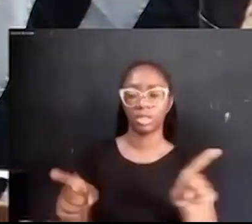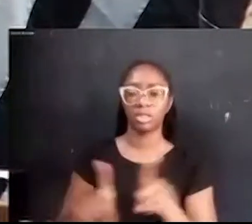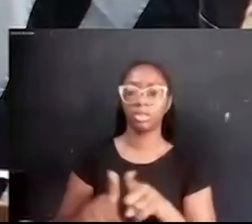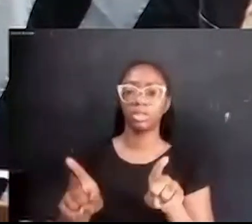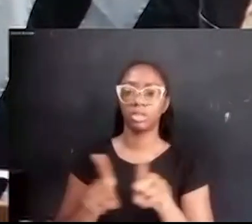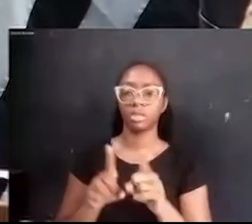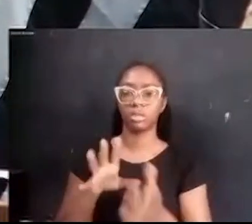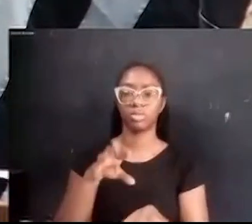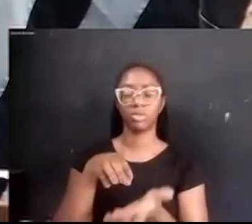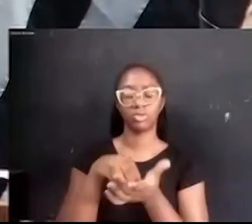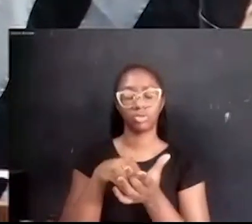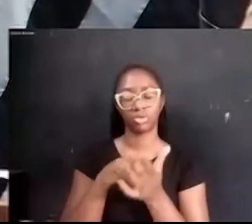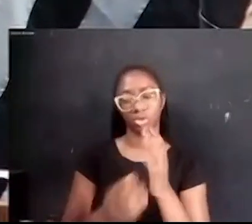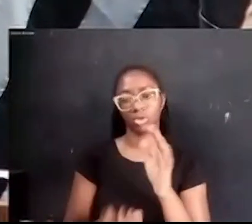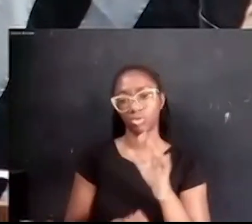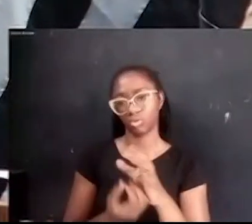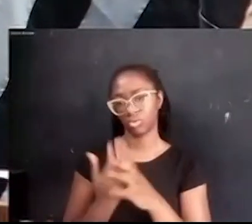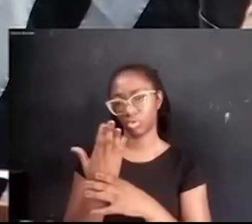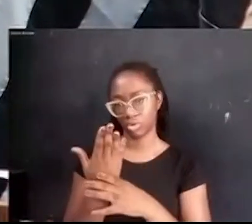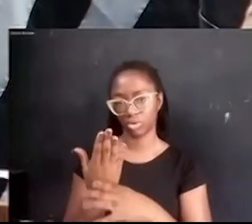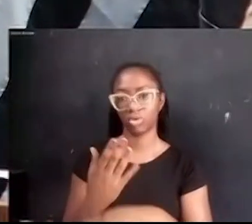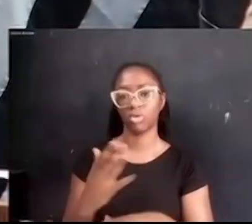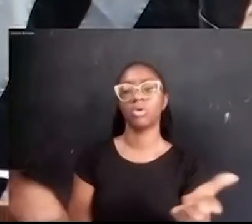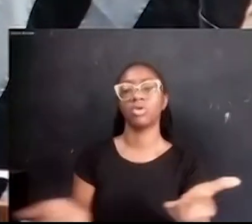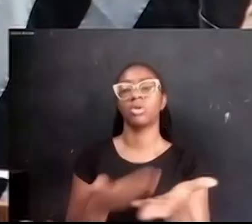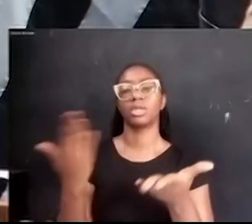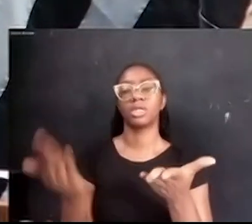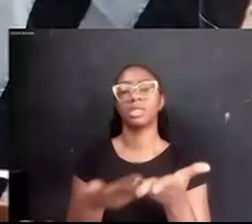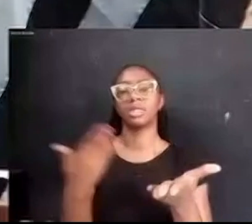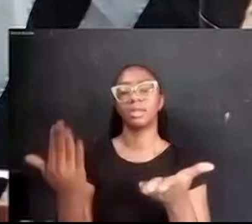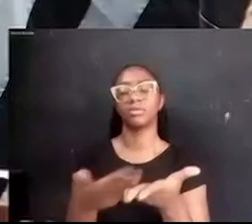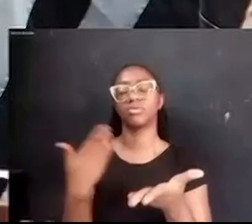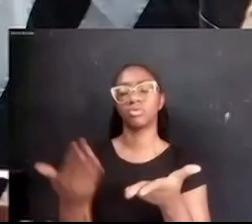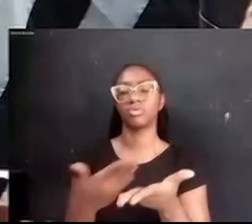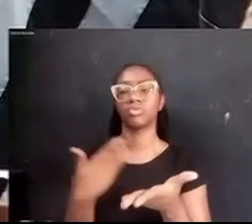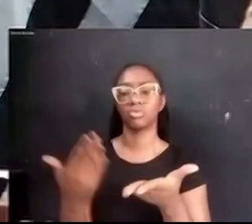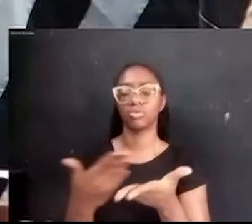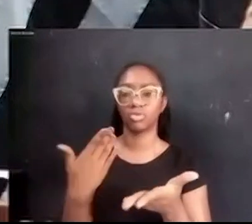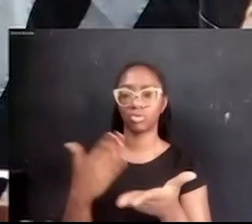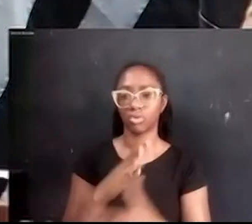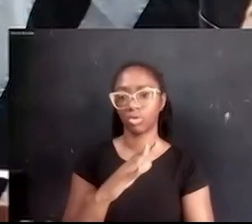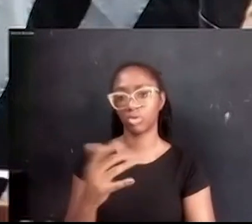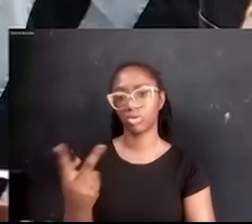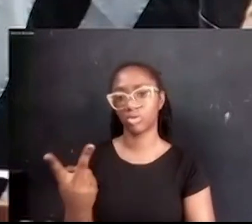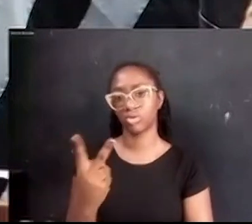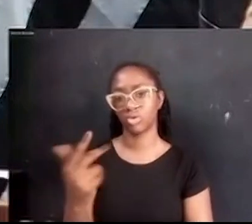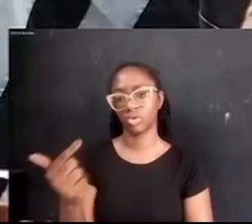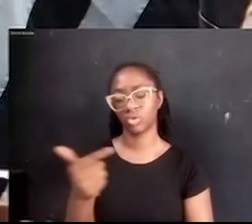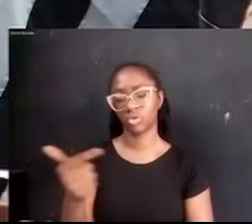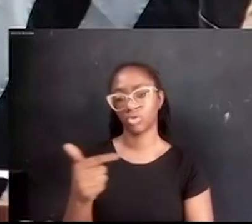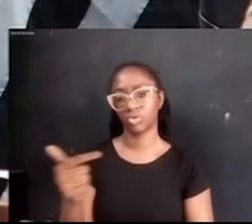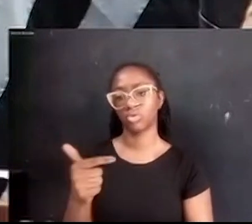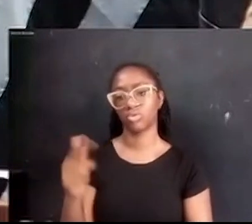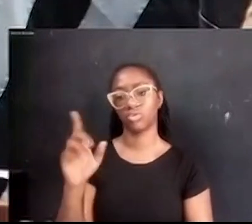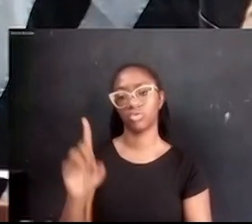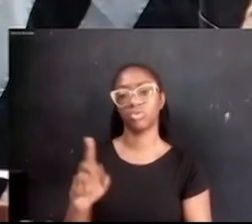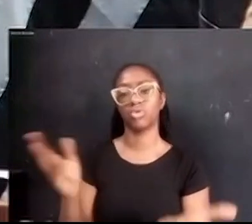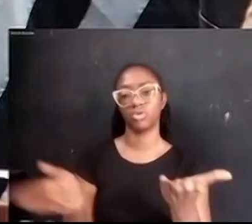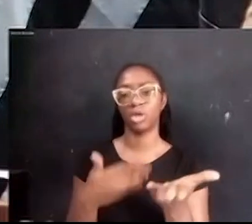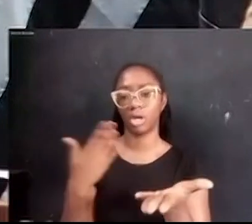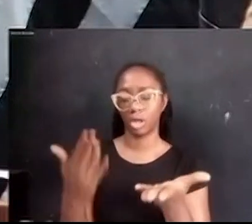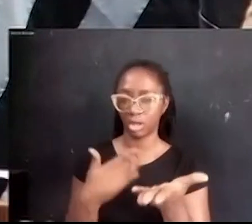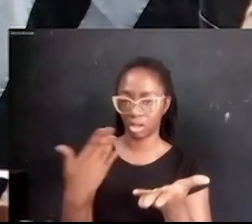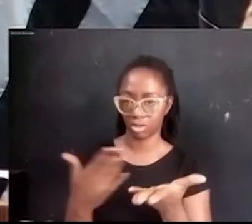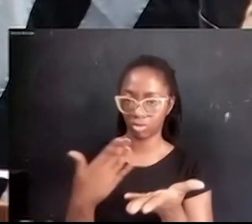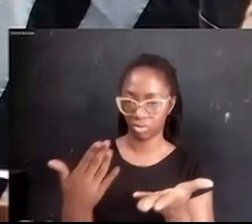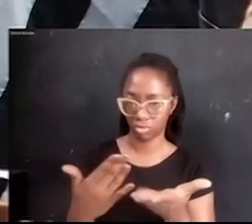Bentham. É diretor da revista Análise de Droit e co-diretor da Revista Geral de Direito Público